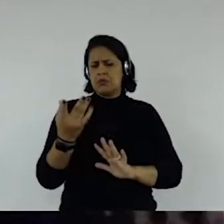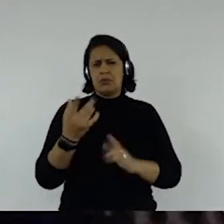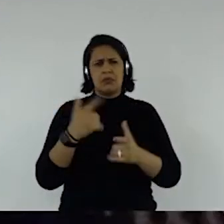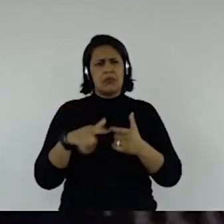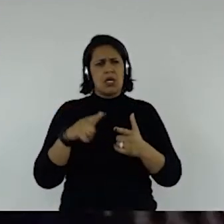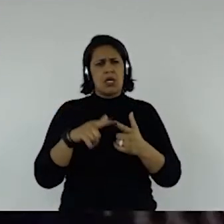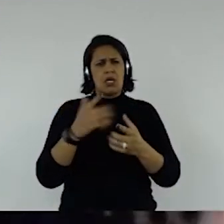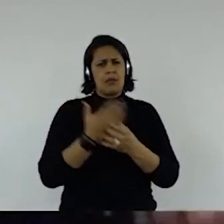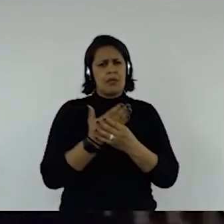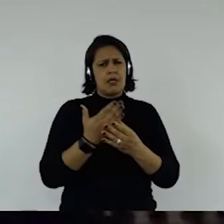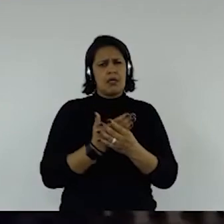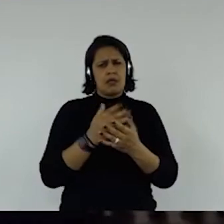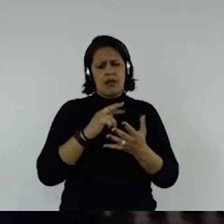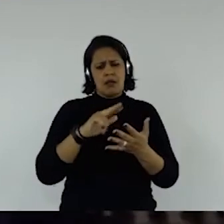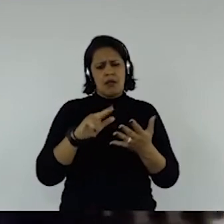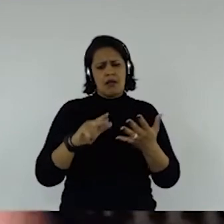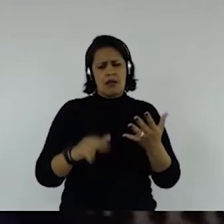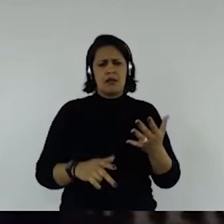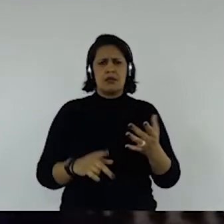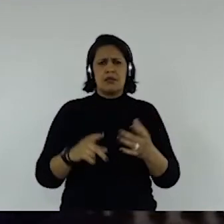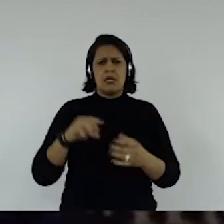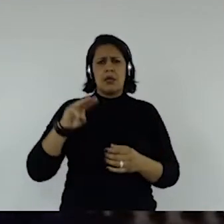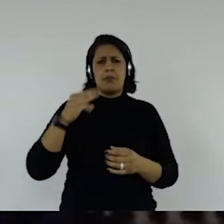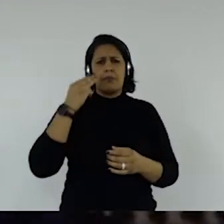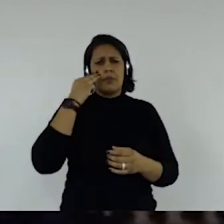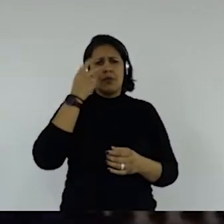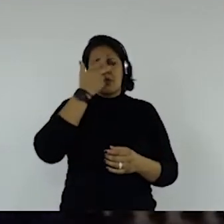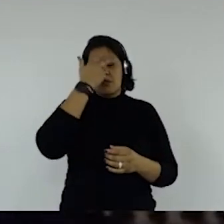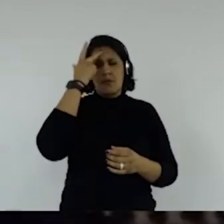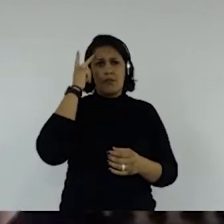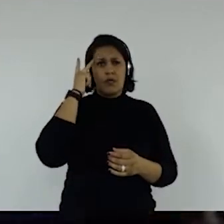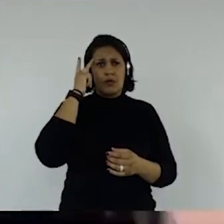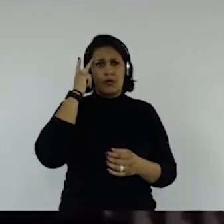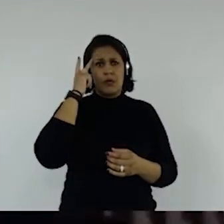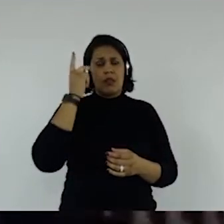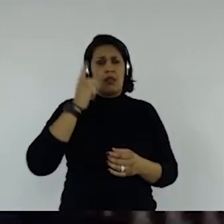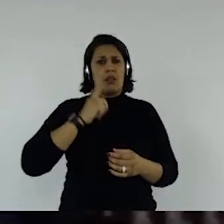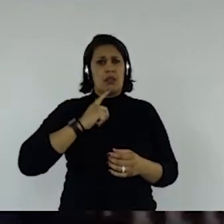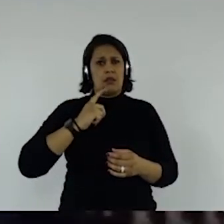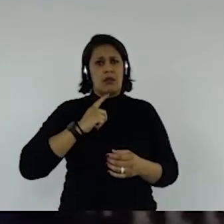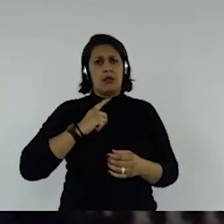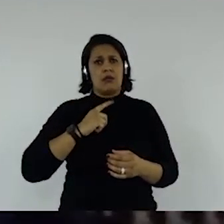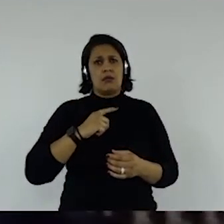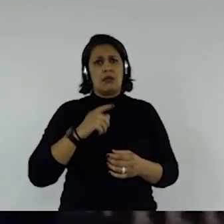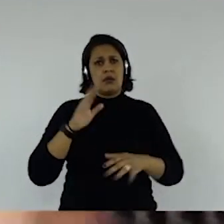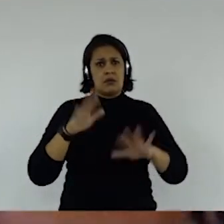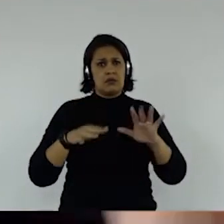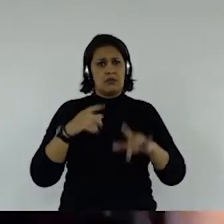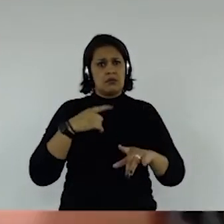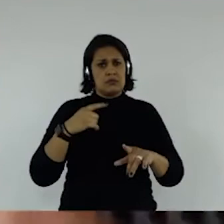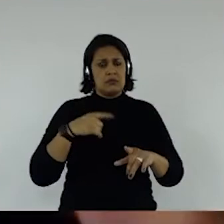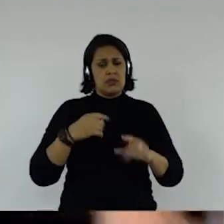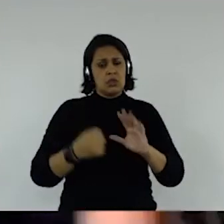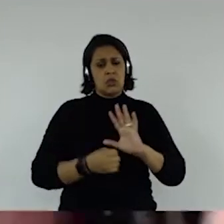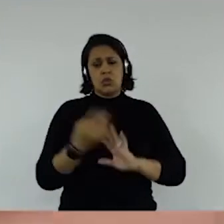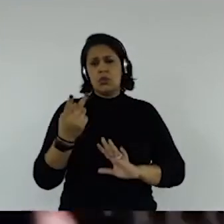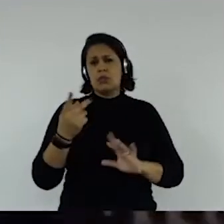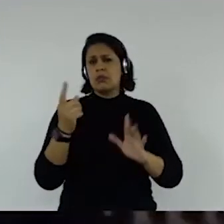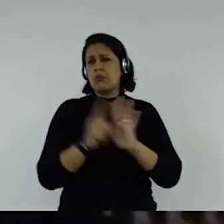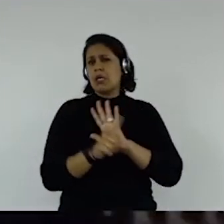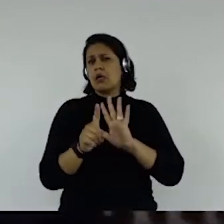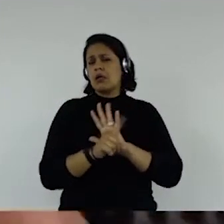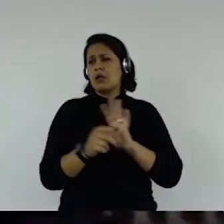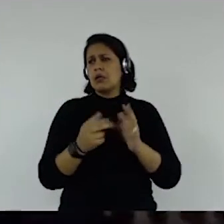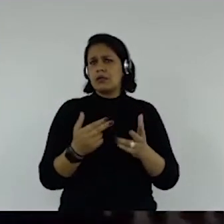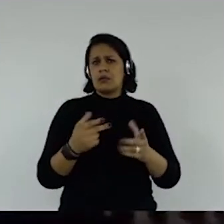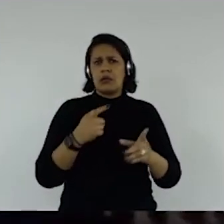para o modelo, milhões de pessoas, isso boçaliza todos nós, né? A quantidade de questões. Você vai com um